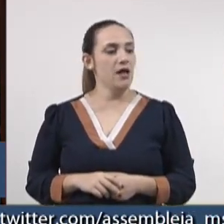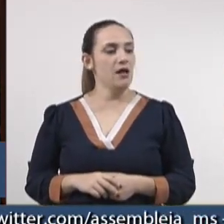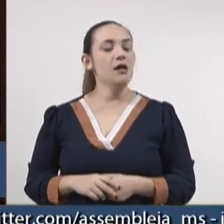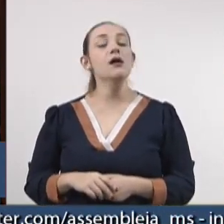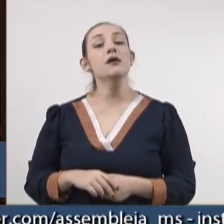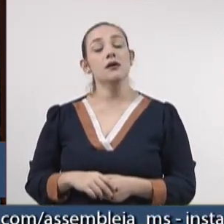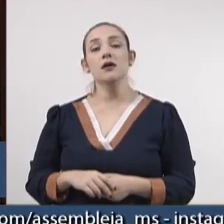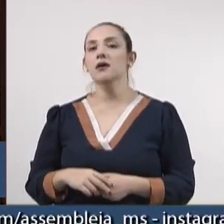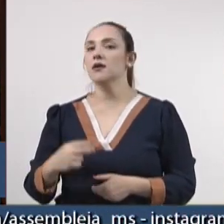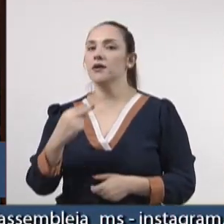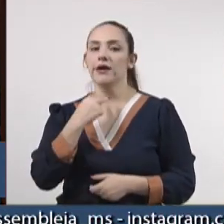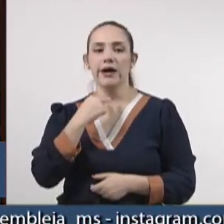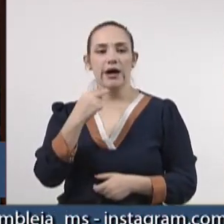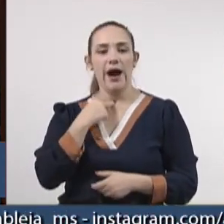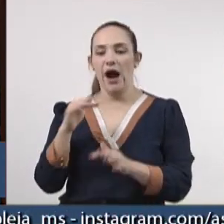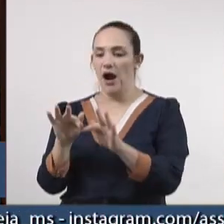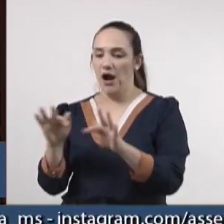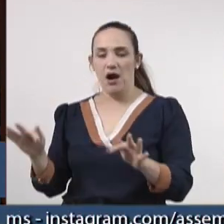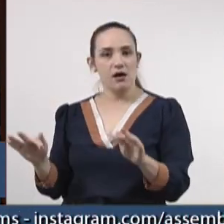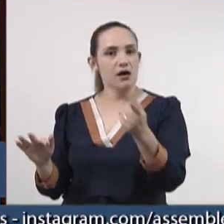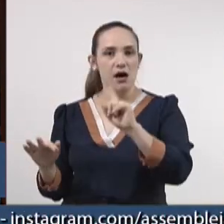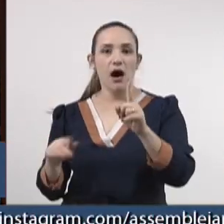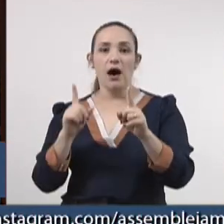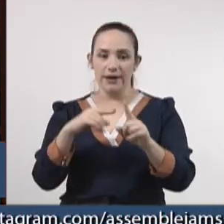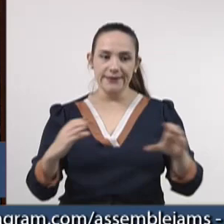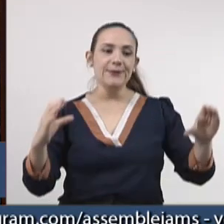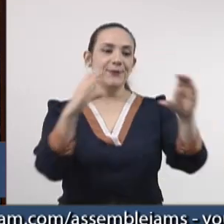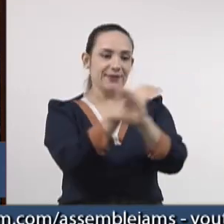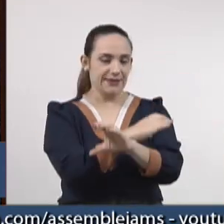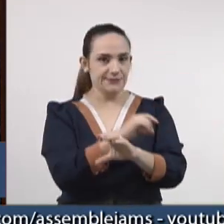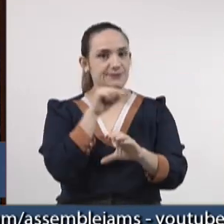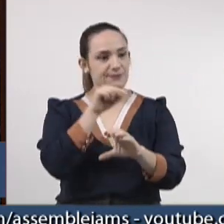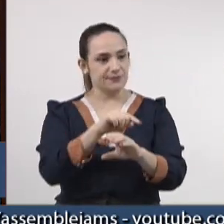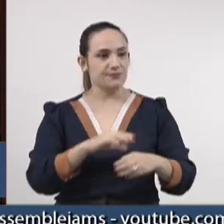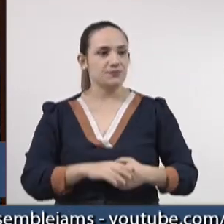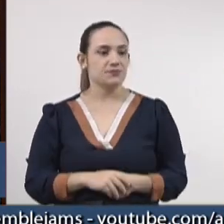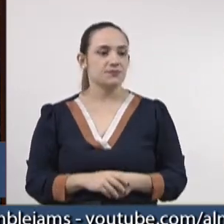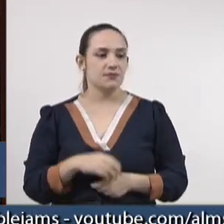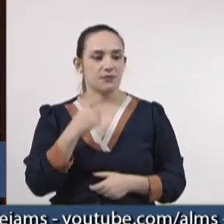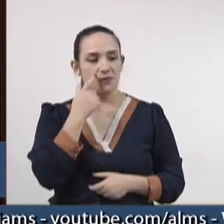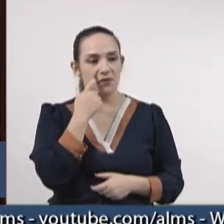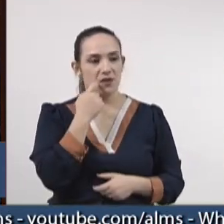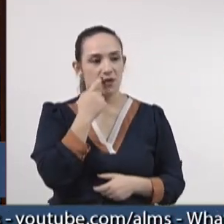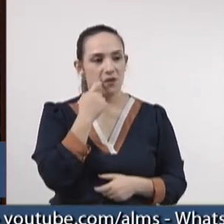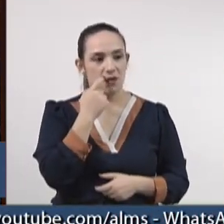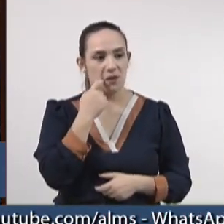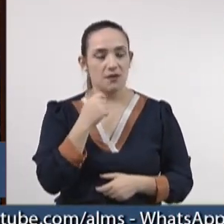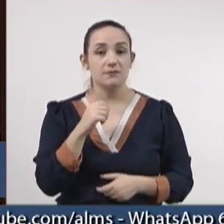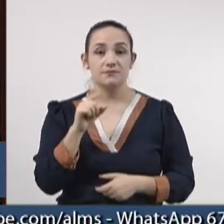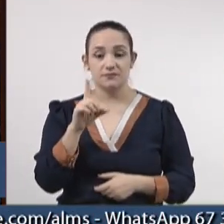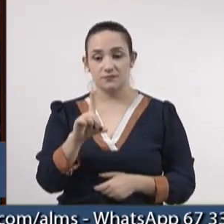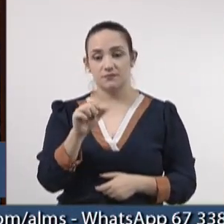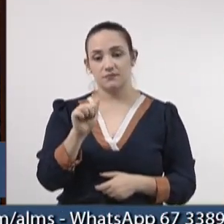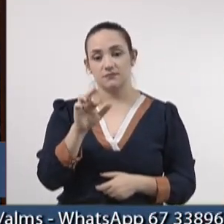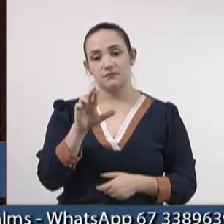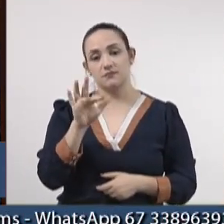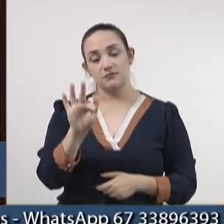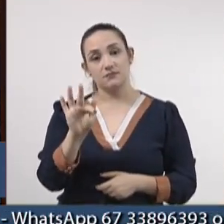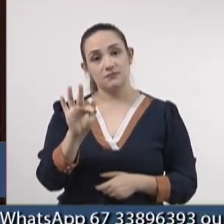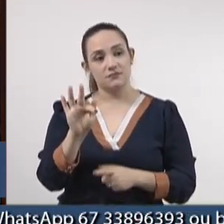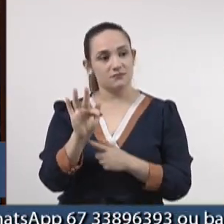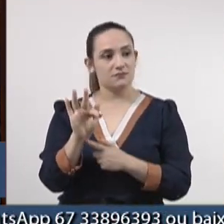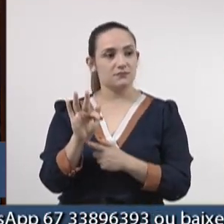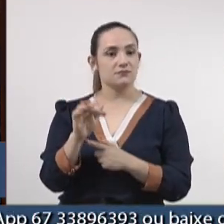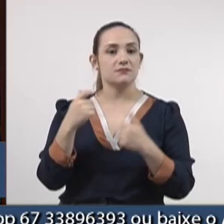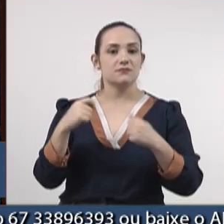pode ser no modelo simplificado Obrigatoriamente tem que ser no modelo completo e o darf gerado deverá ser